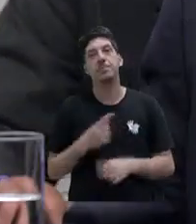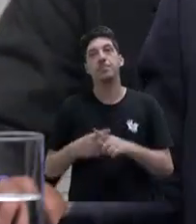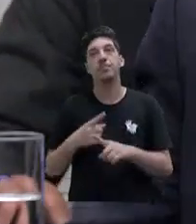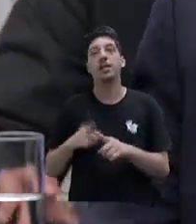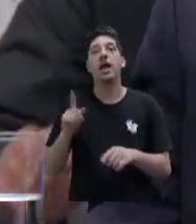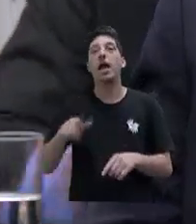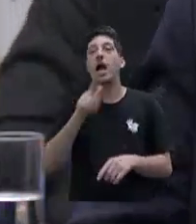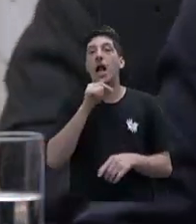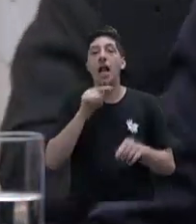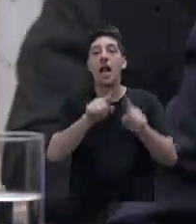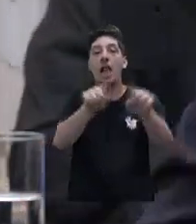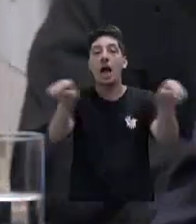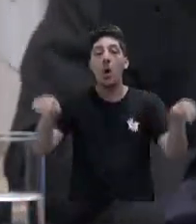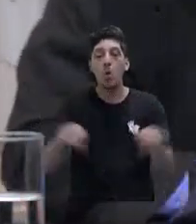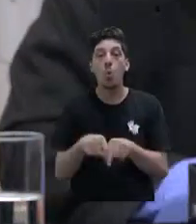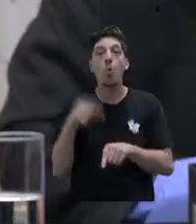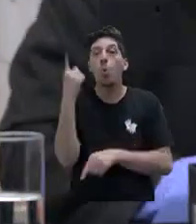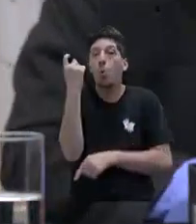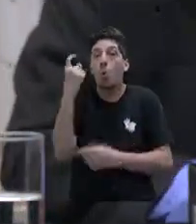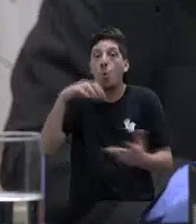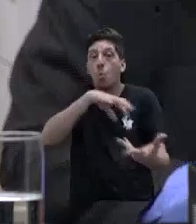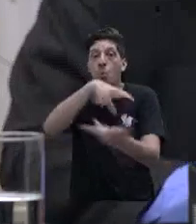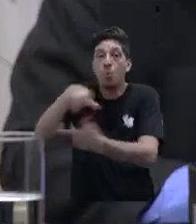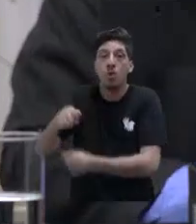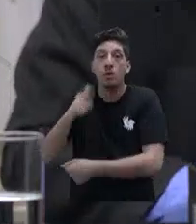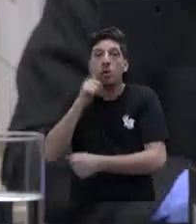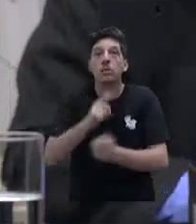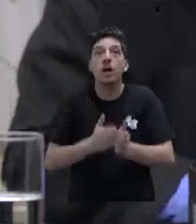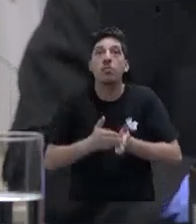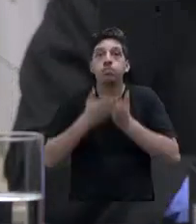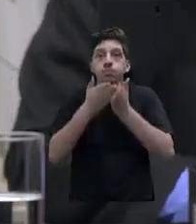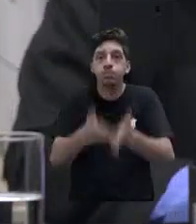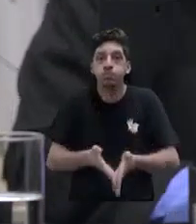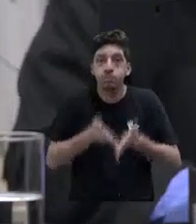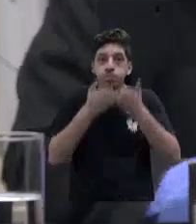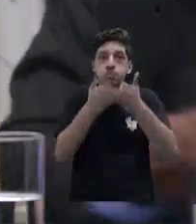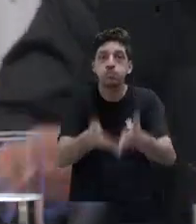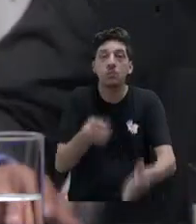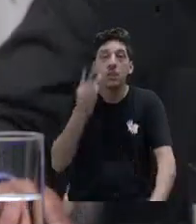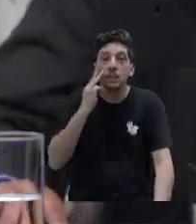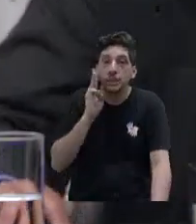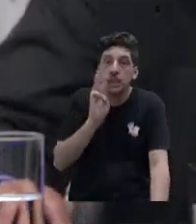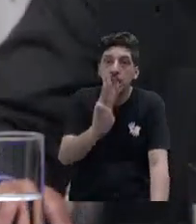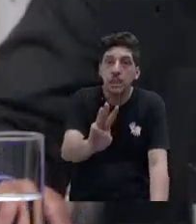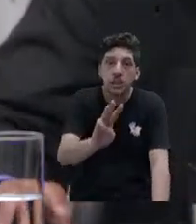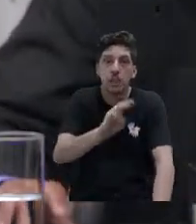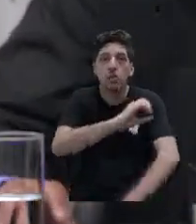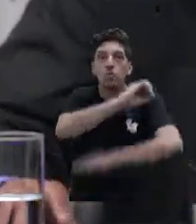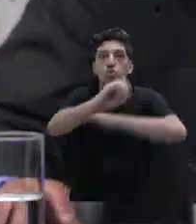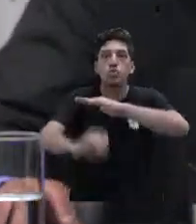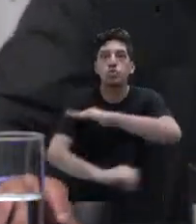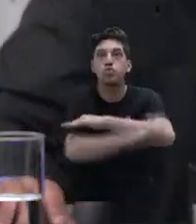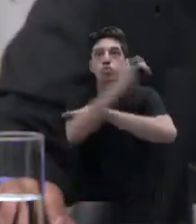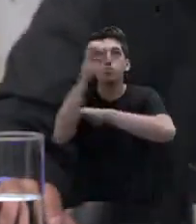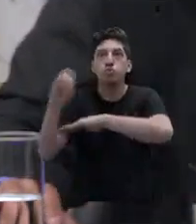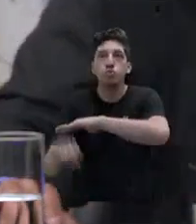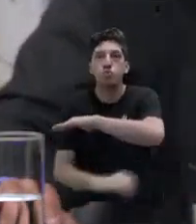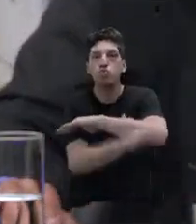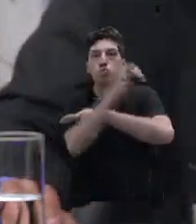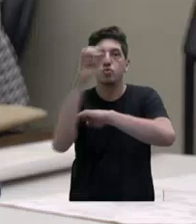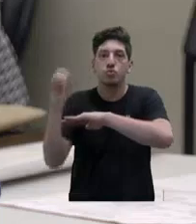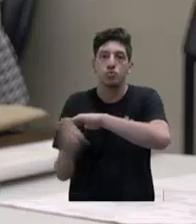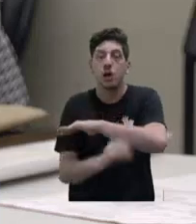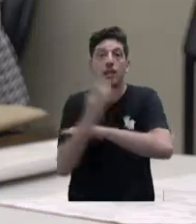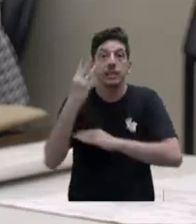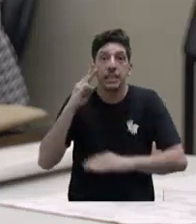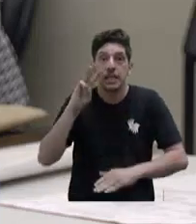lago do planeta onde você navega por 3 dias e 3 noites ininterruptamente. Estamos